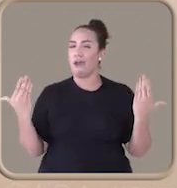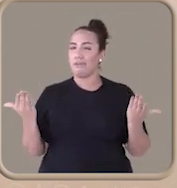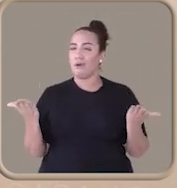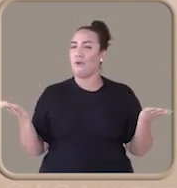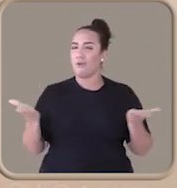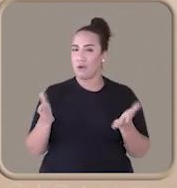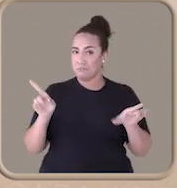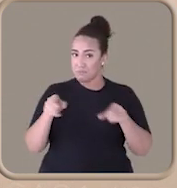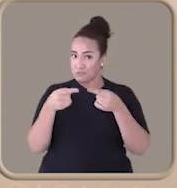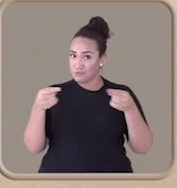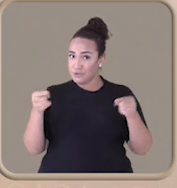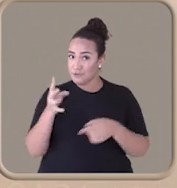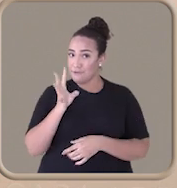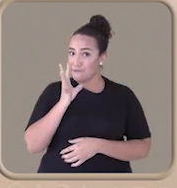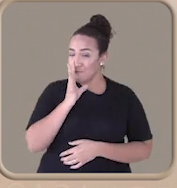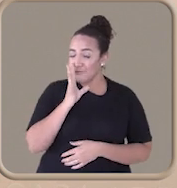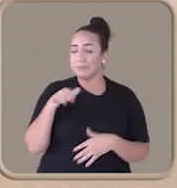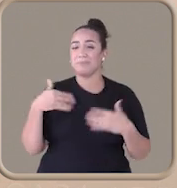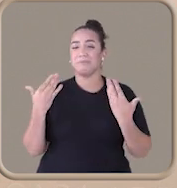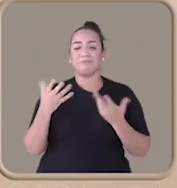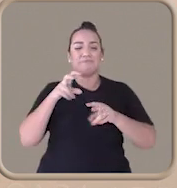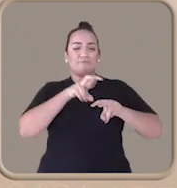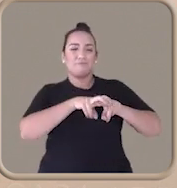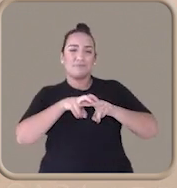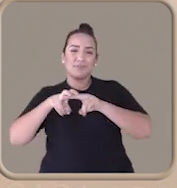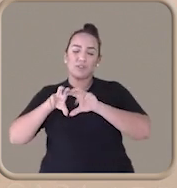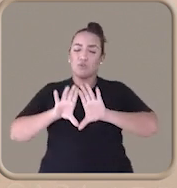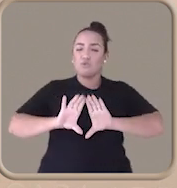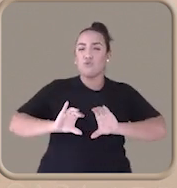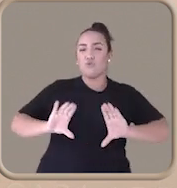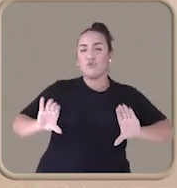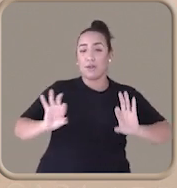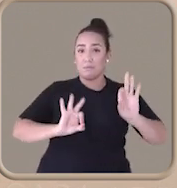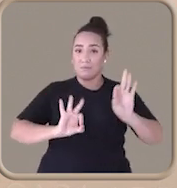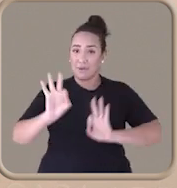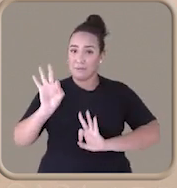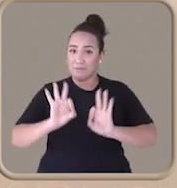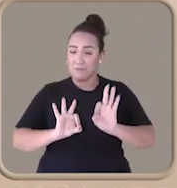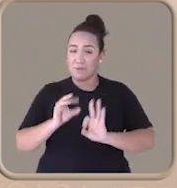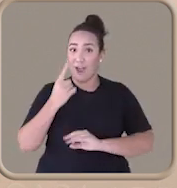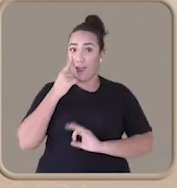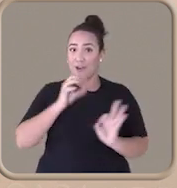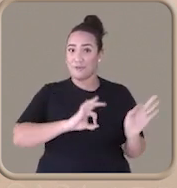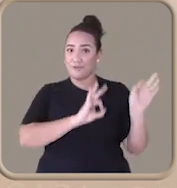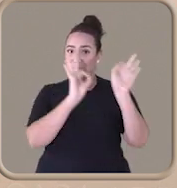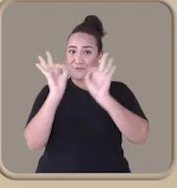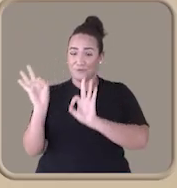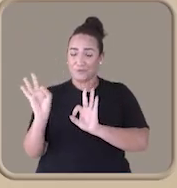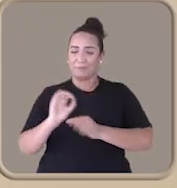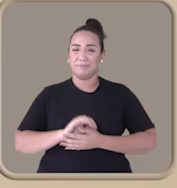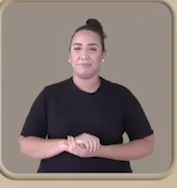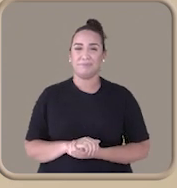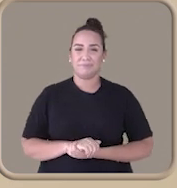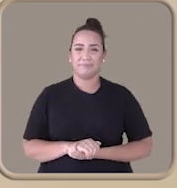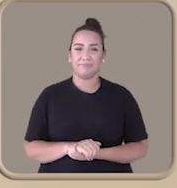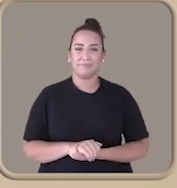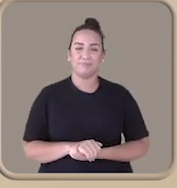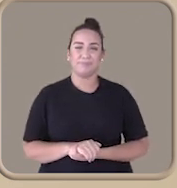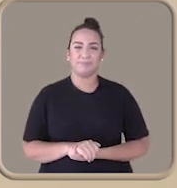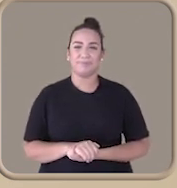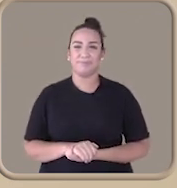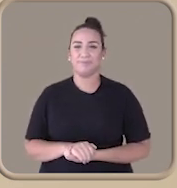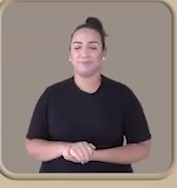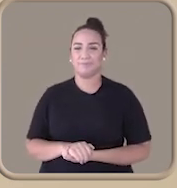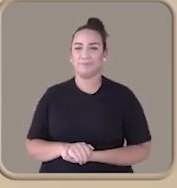música? Sente-se de uma maneira bem confortável e prepare-se. Me acompanhe aí de casa, tá?